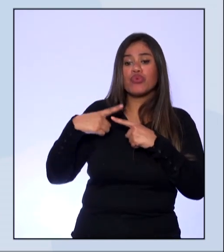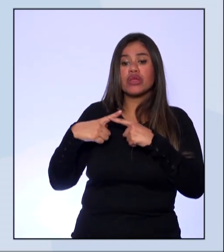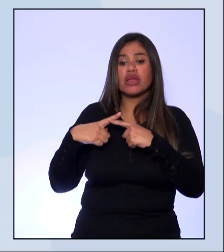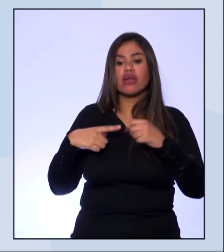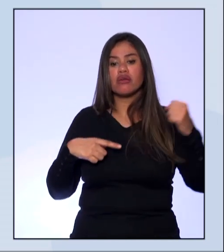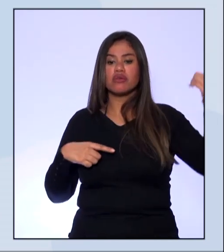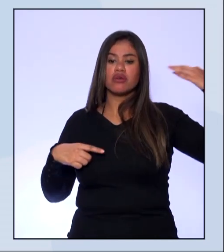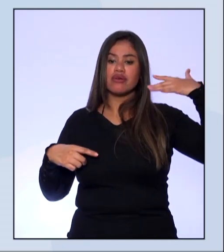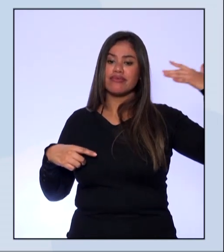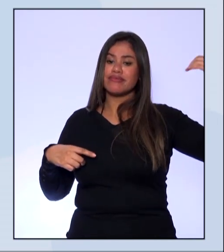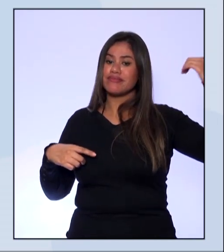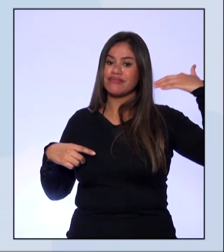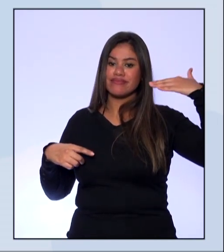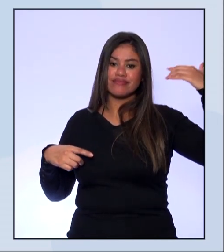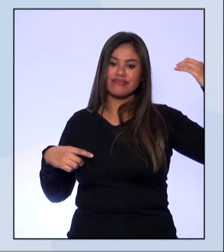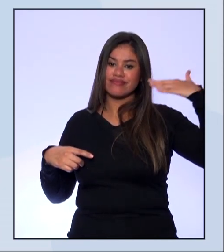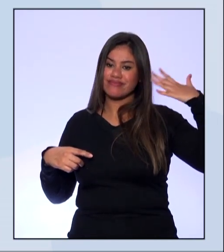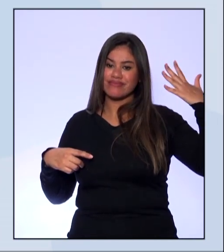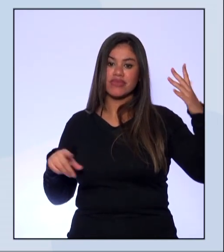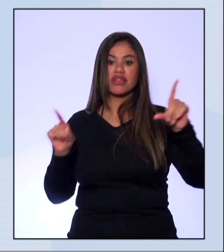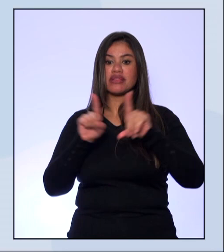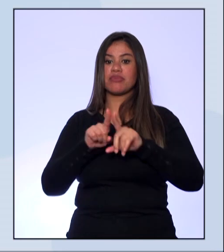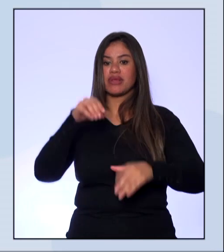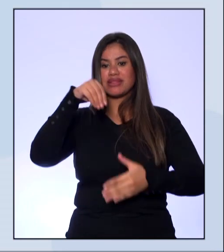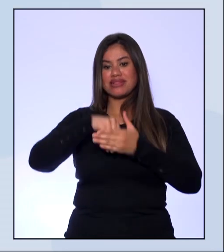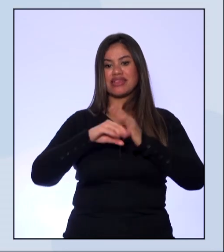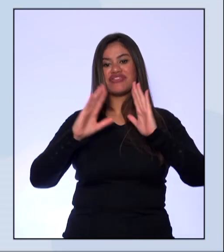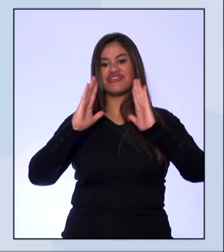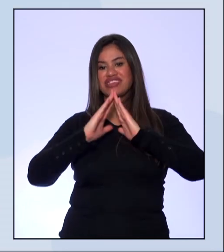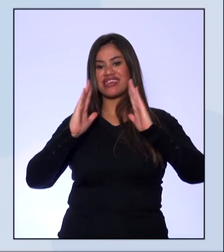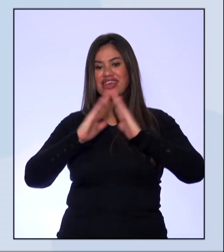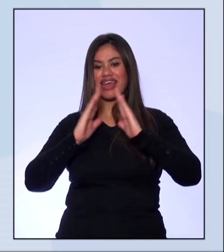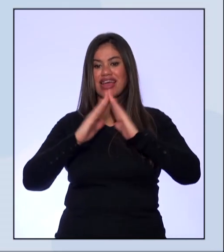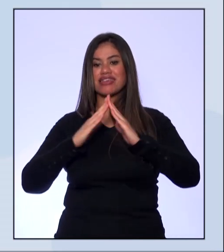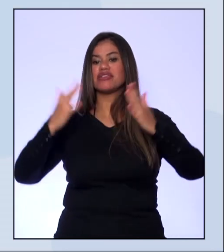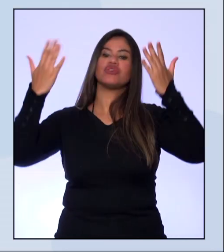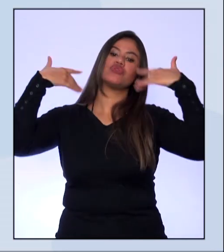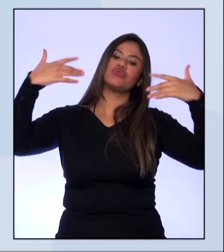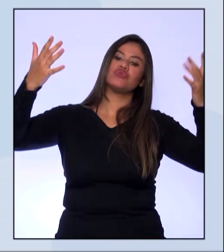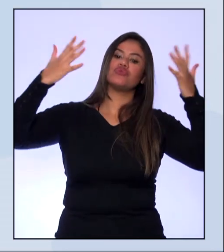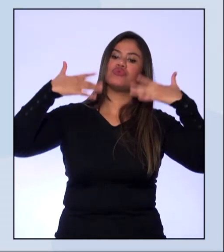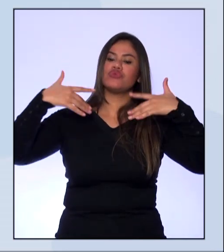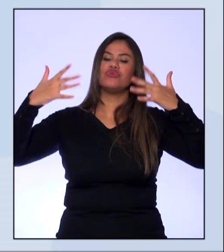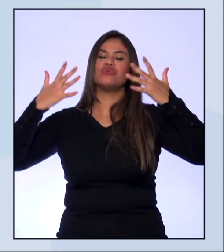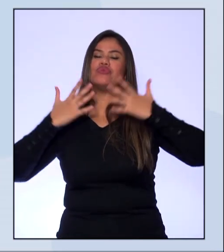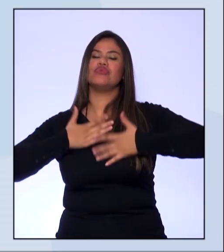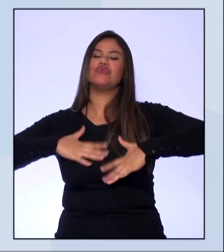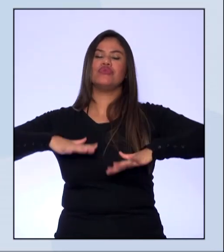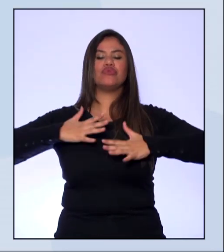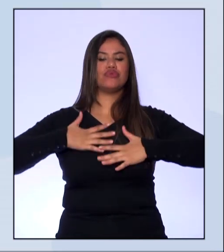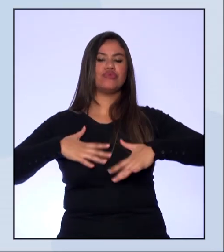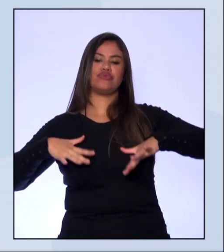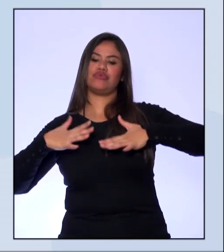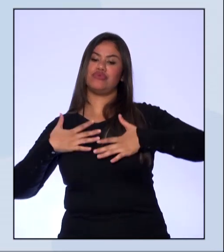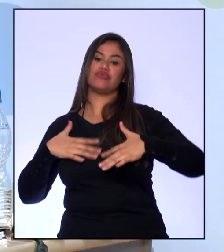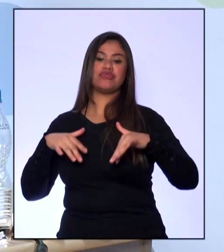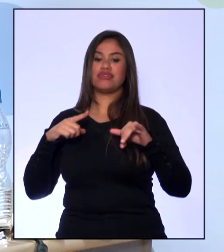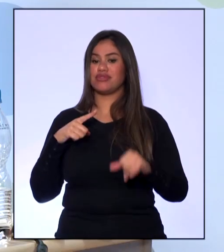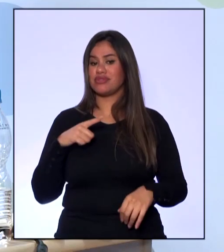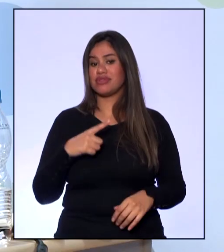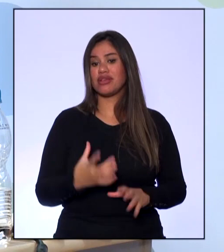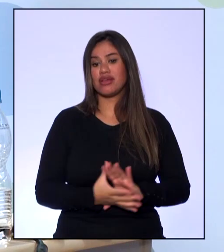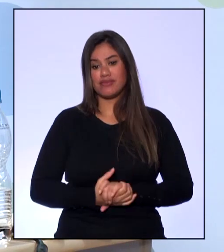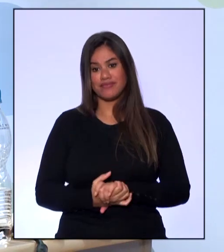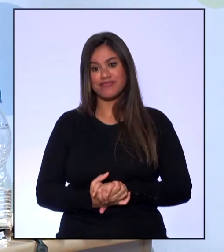amo o verão se você está dentro da sua casa, com a janela fechada e o ar todo refrigerado. Galera, então presta